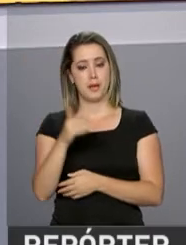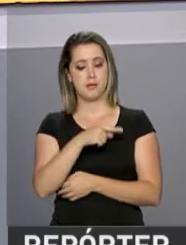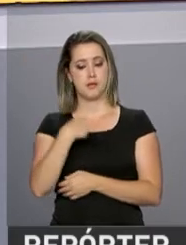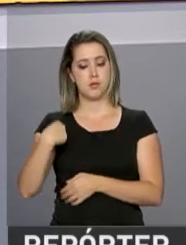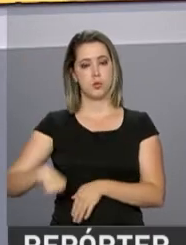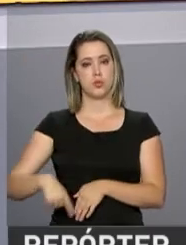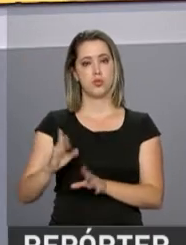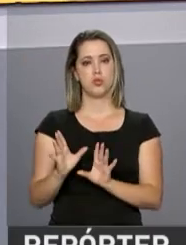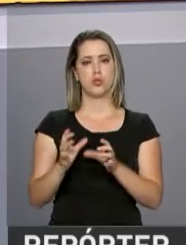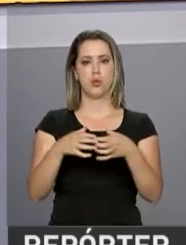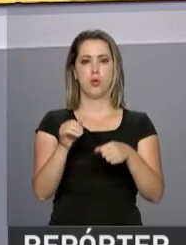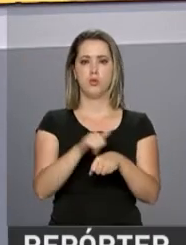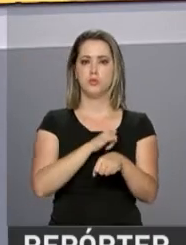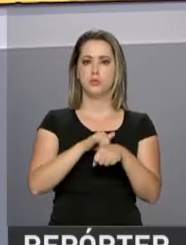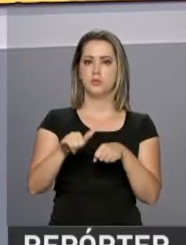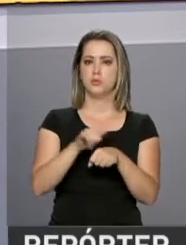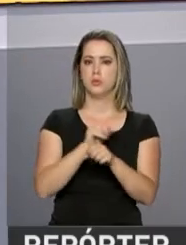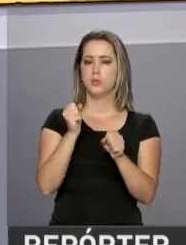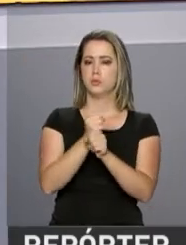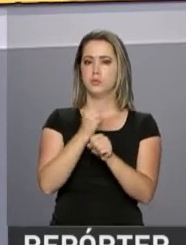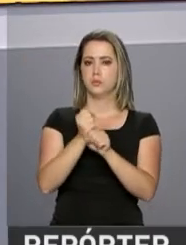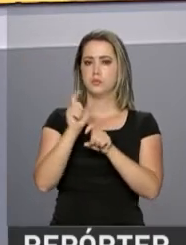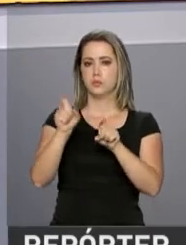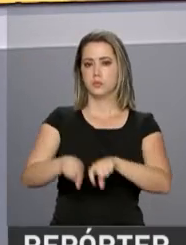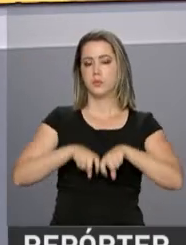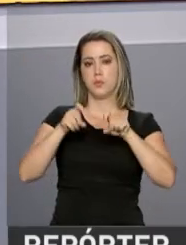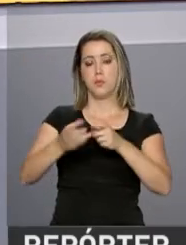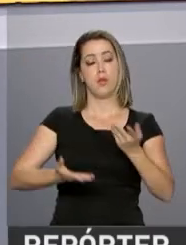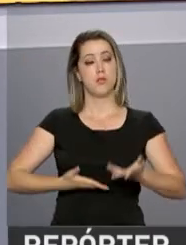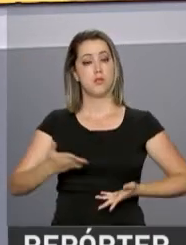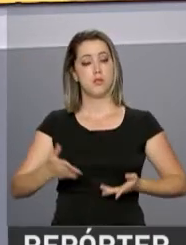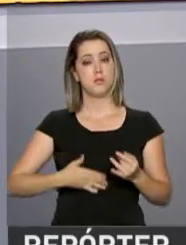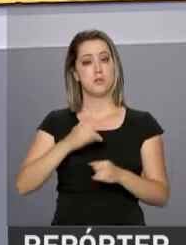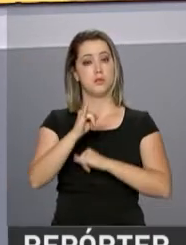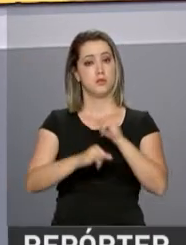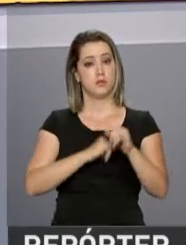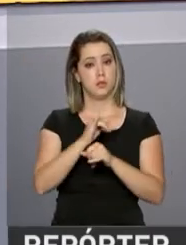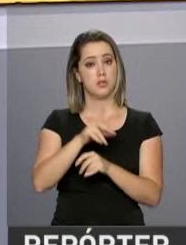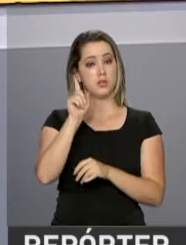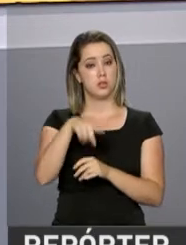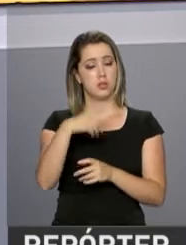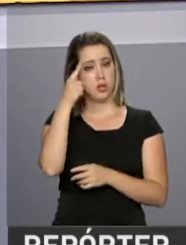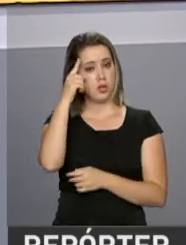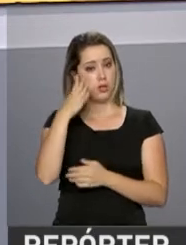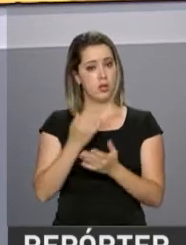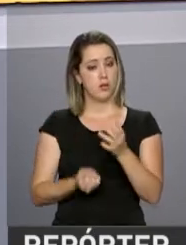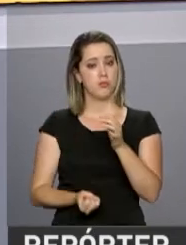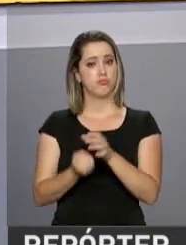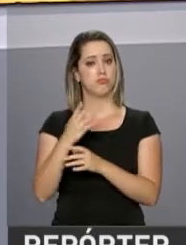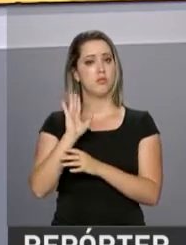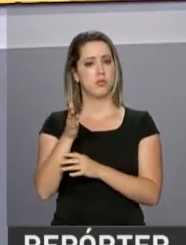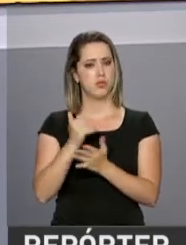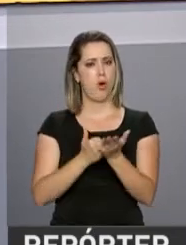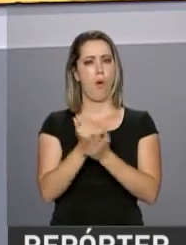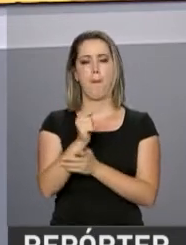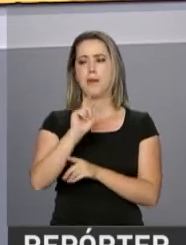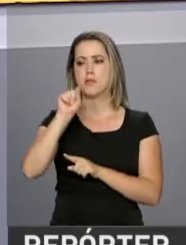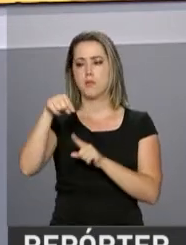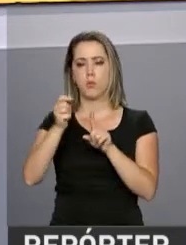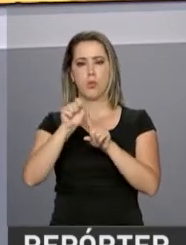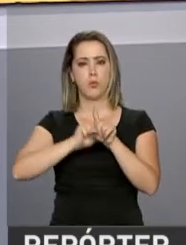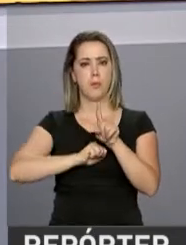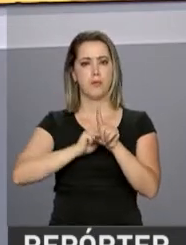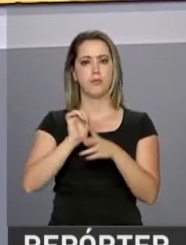como infraestrutura, agricultura e serviços digitais. A ideia é que esse fundo comece a funcionar já a partir do